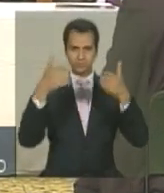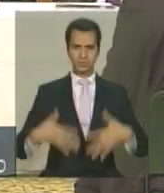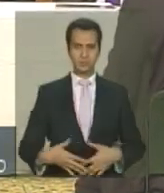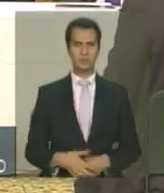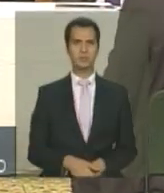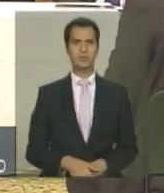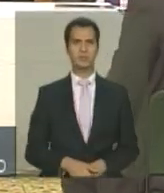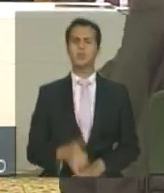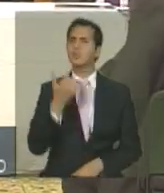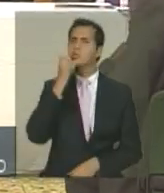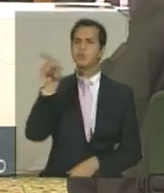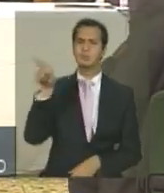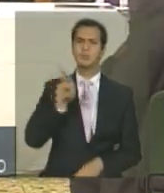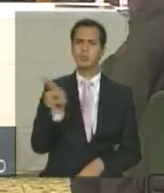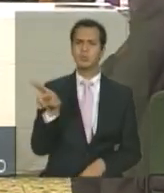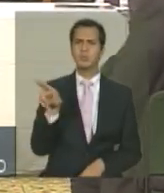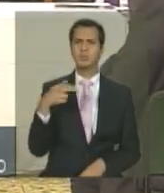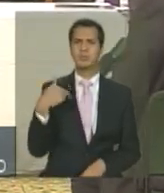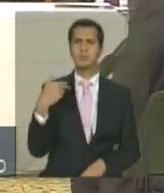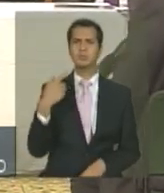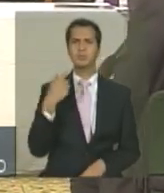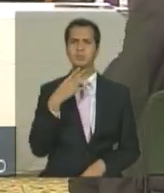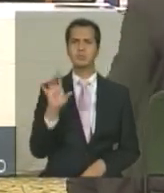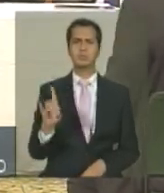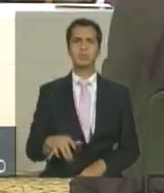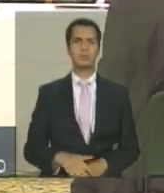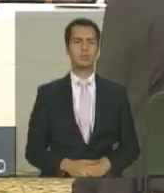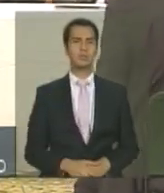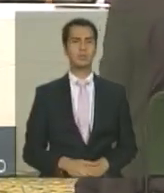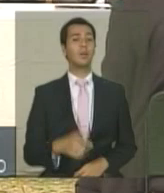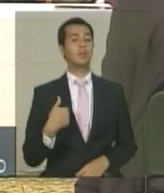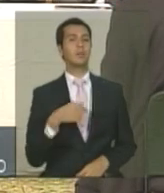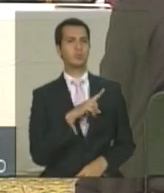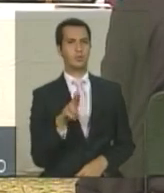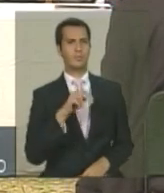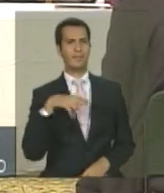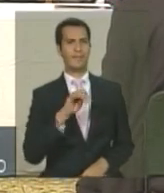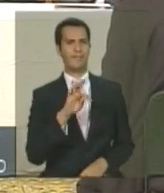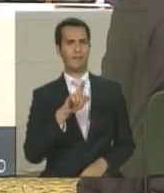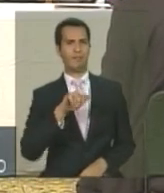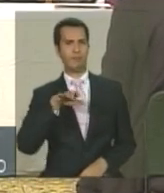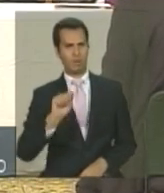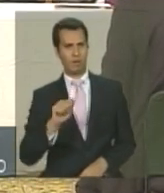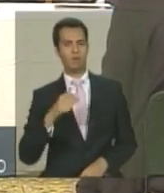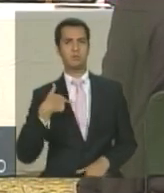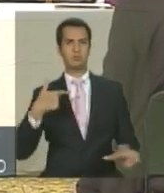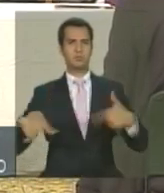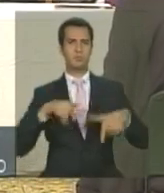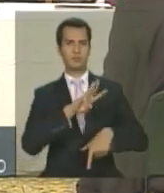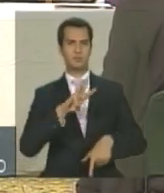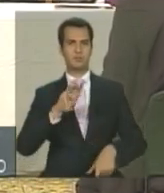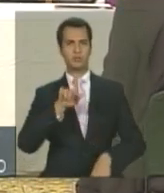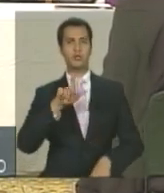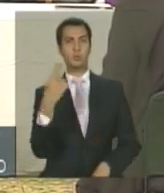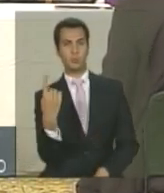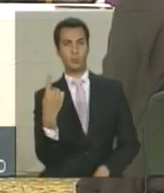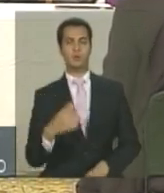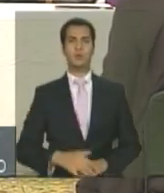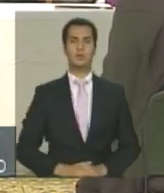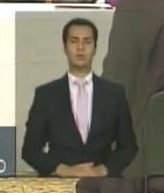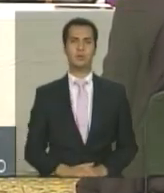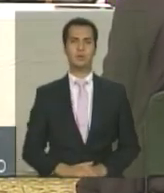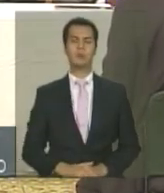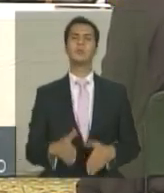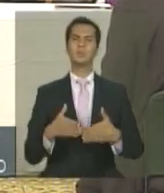Da empresa, aqui, Natália, do G1, Portal da Globo. Ah, pois não, Natália. Eu queria que os senhores detalhassem os investimentos e